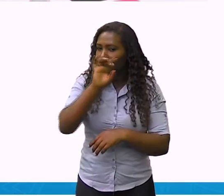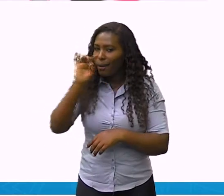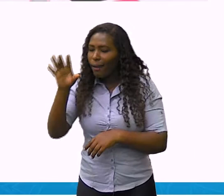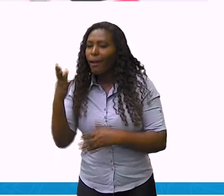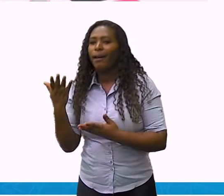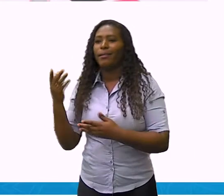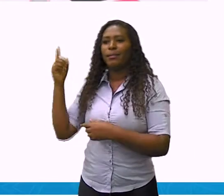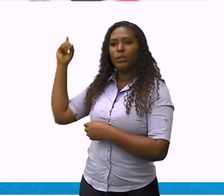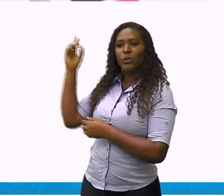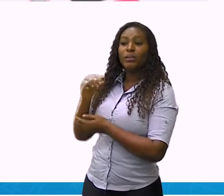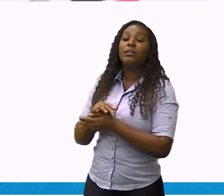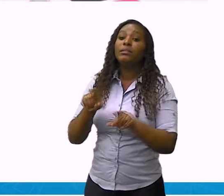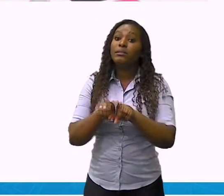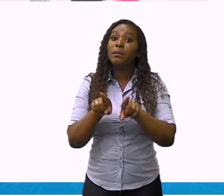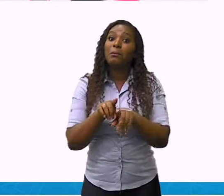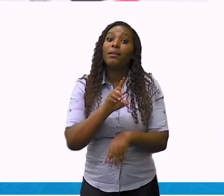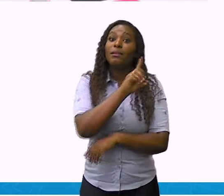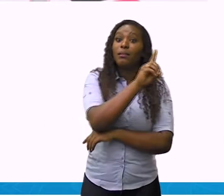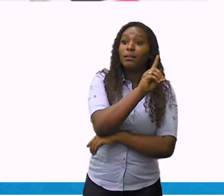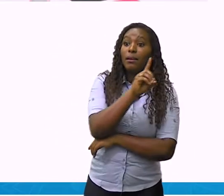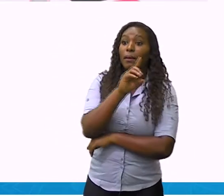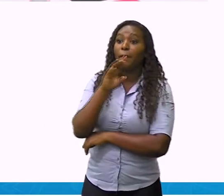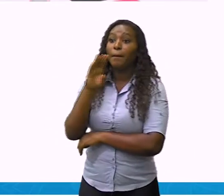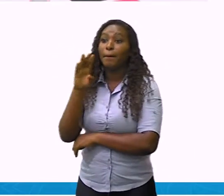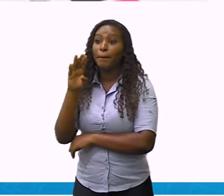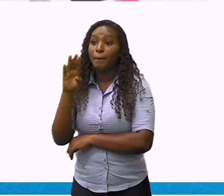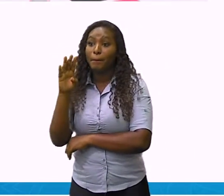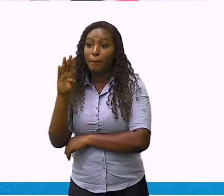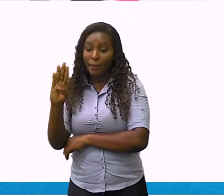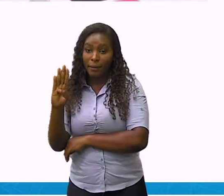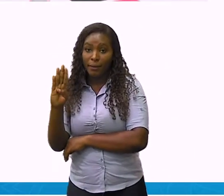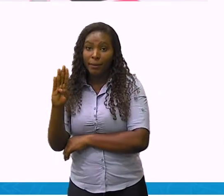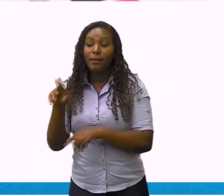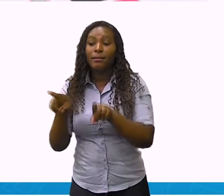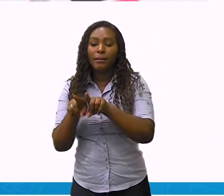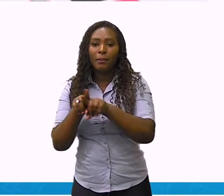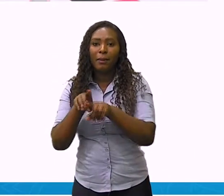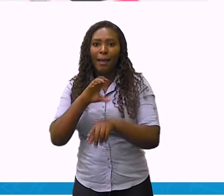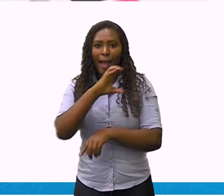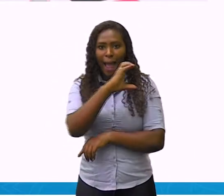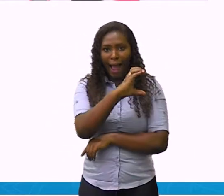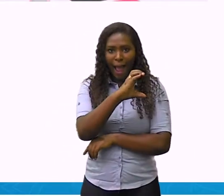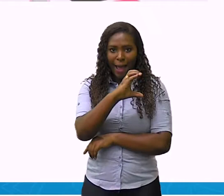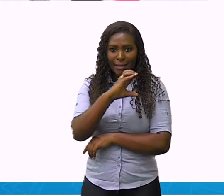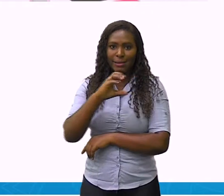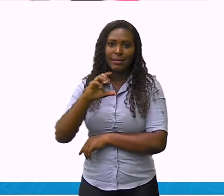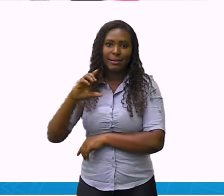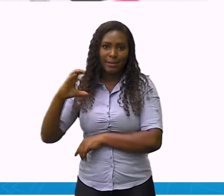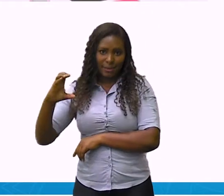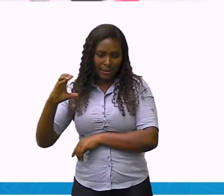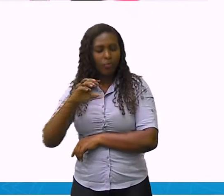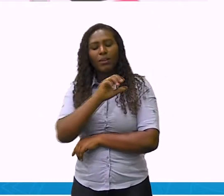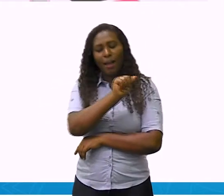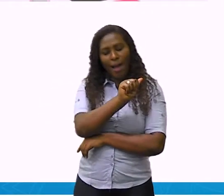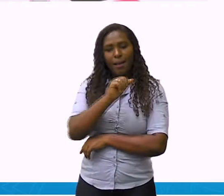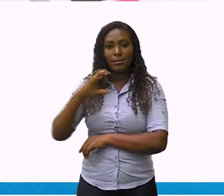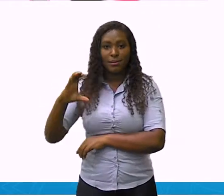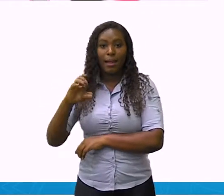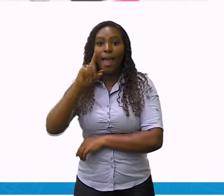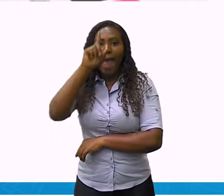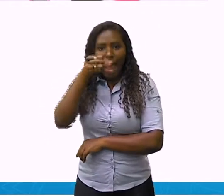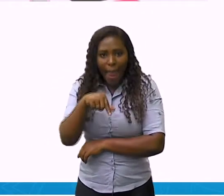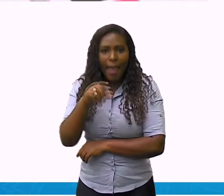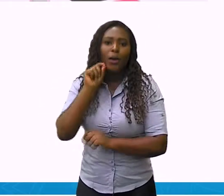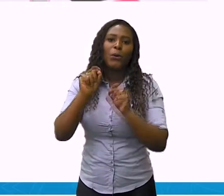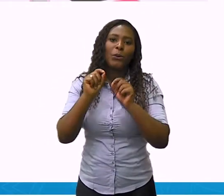e AC são perpendiculares. Este símbolo aqui, ó, ele significa perpendicular,